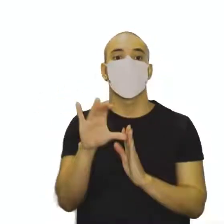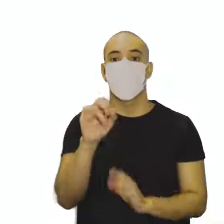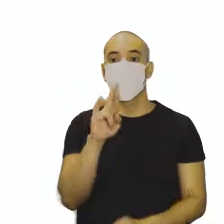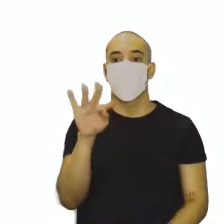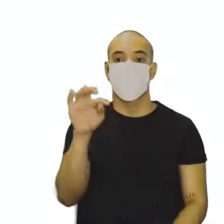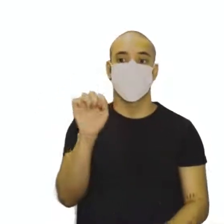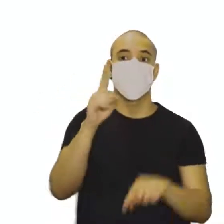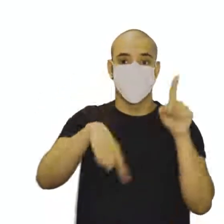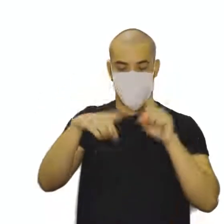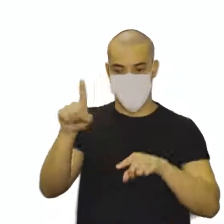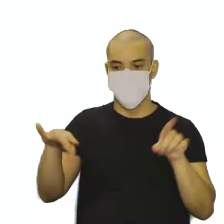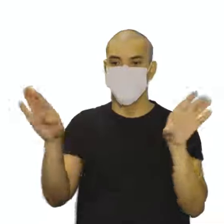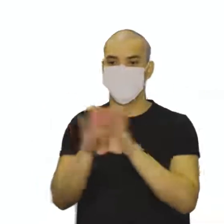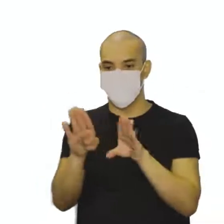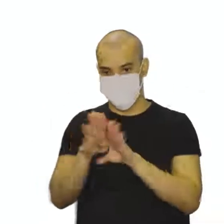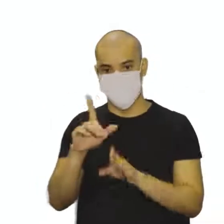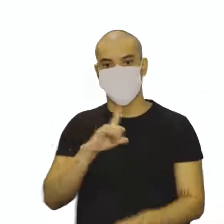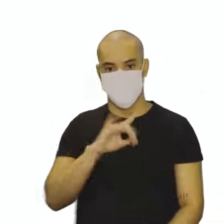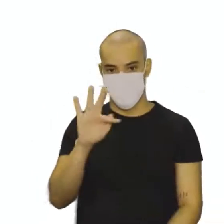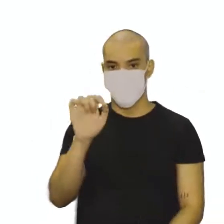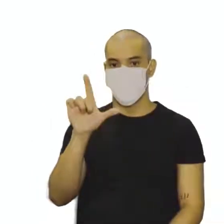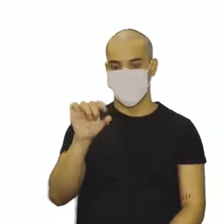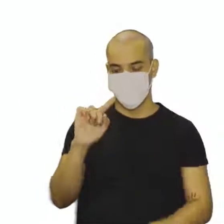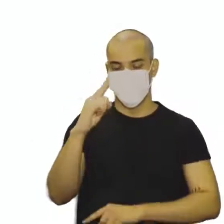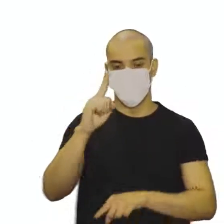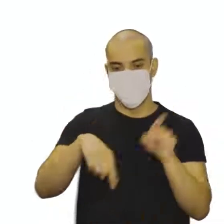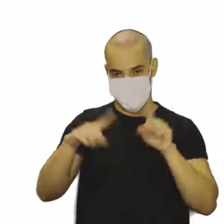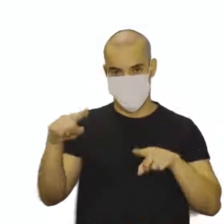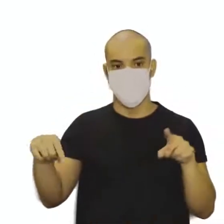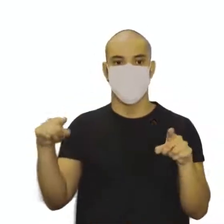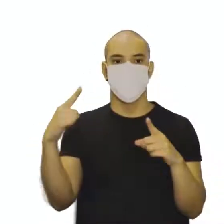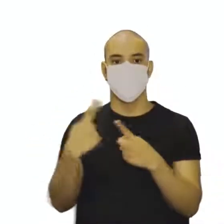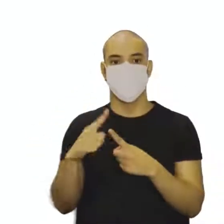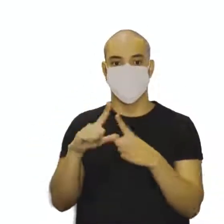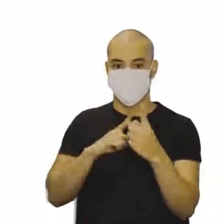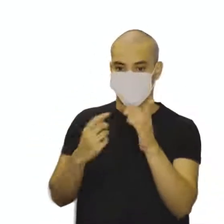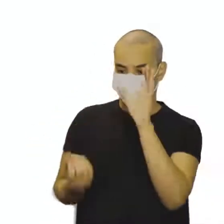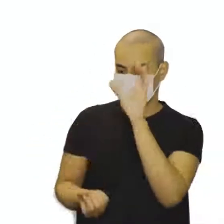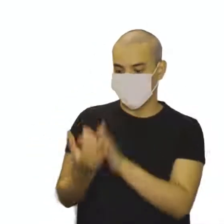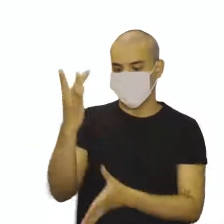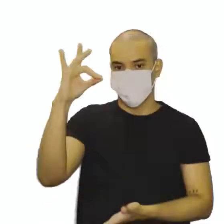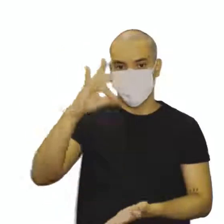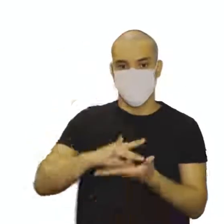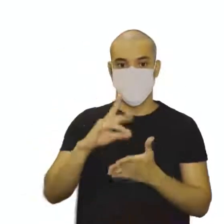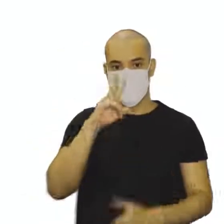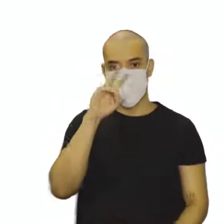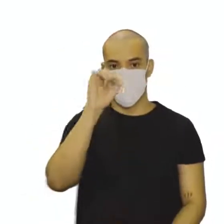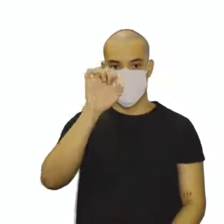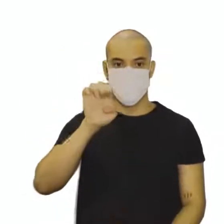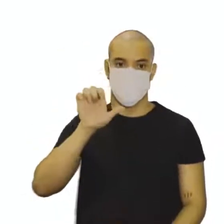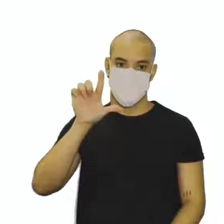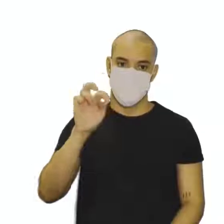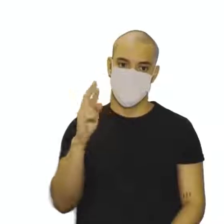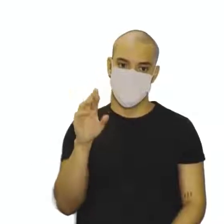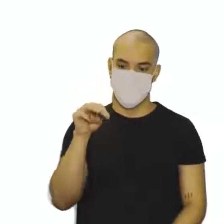condutor, logo eu vou ter uma variação de fluxo, que causa de fato o surgimento de uma força eletromotriz autoinduzida